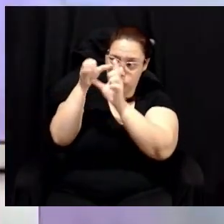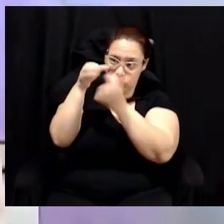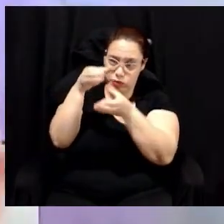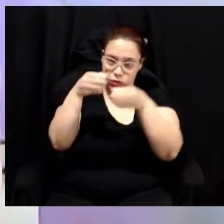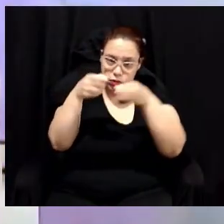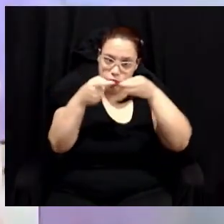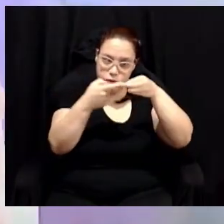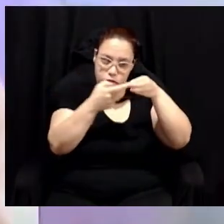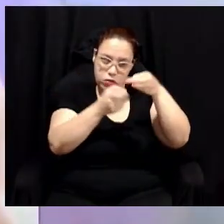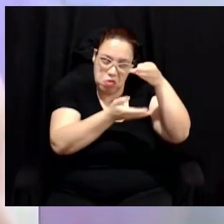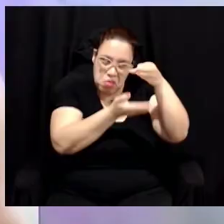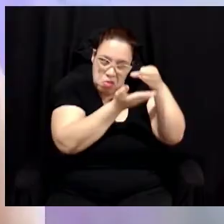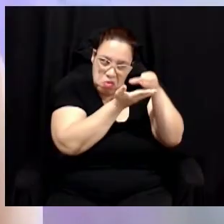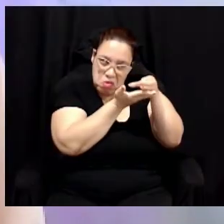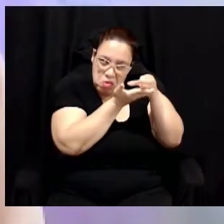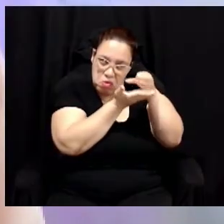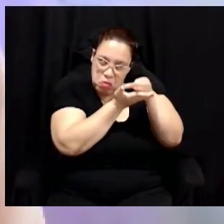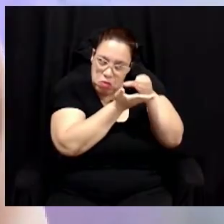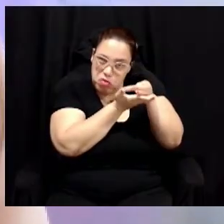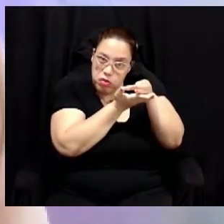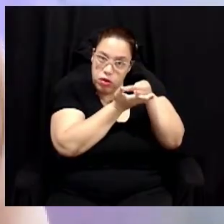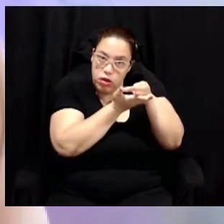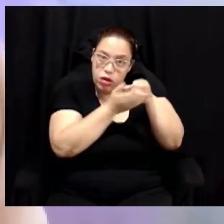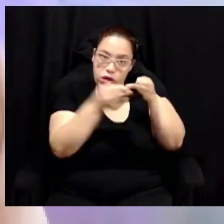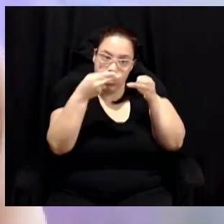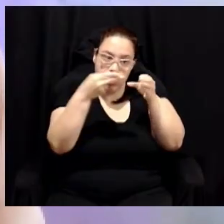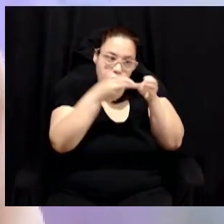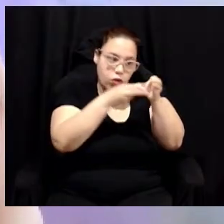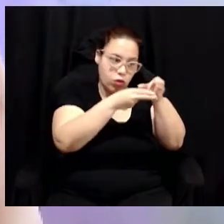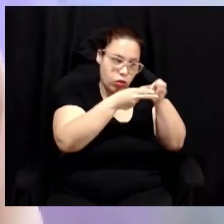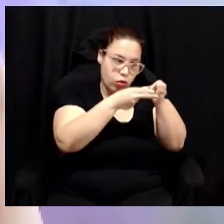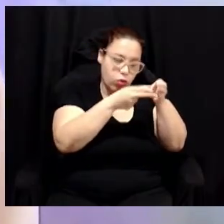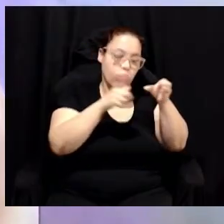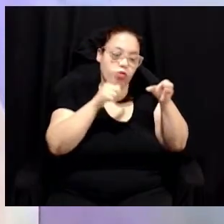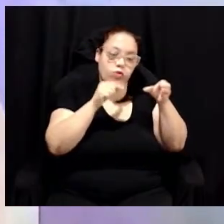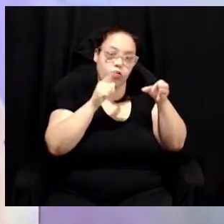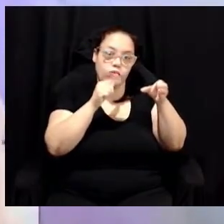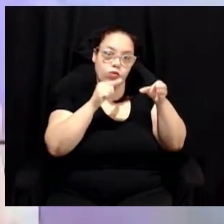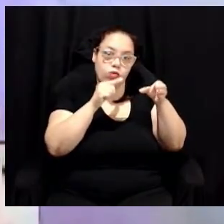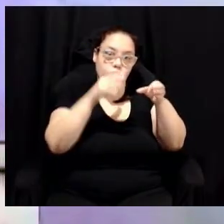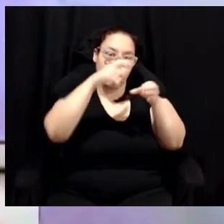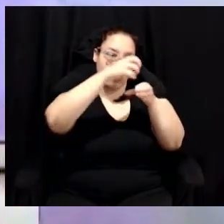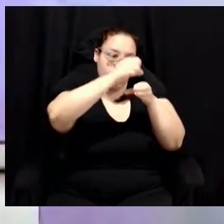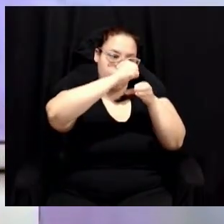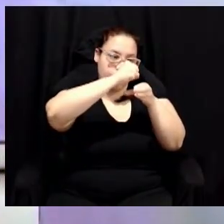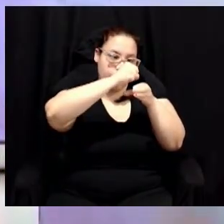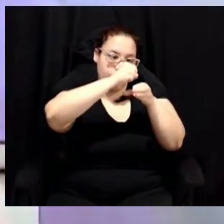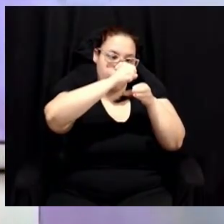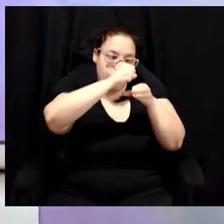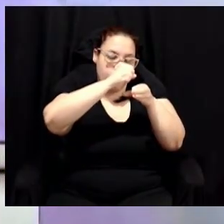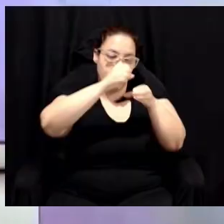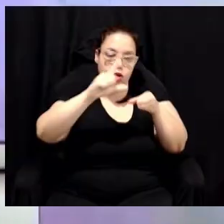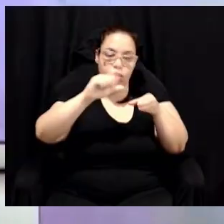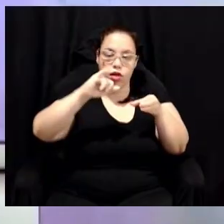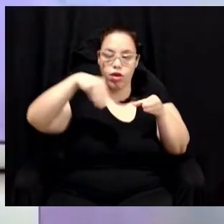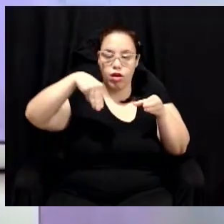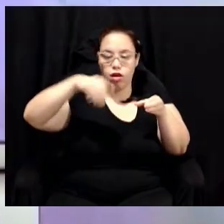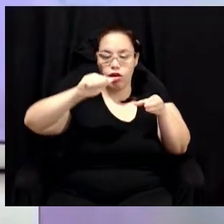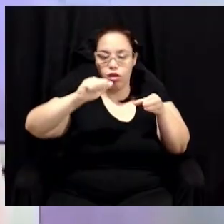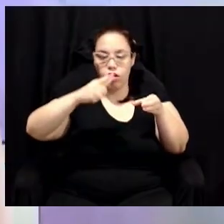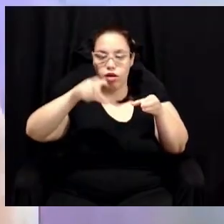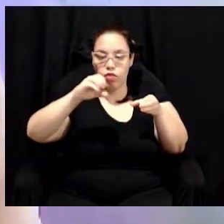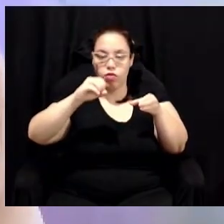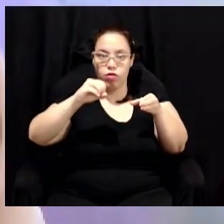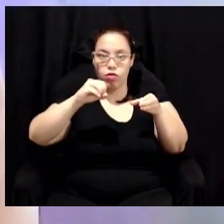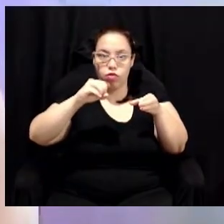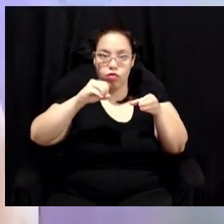copo, né, que você tem na sua casa, vai colocar 2 dedinhos de água, vai espremer suco de meio limão ou 1 limão,